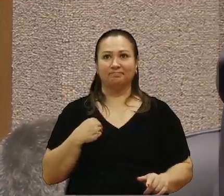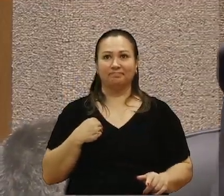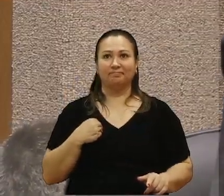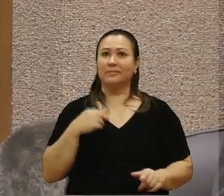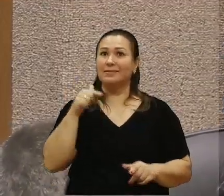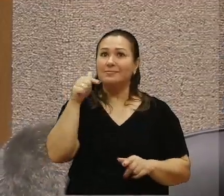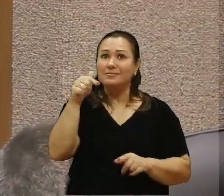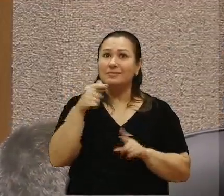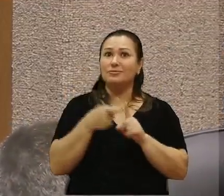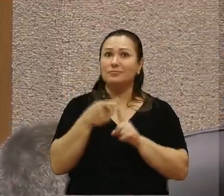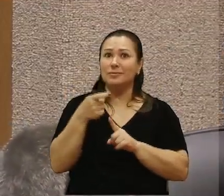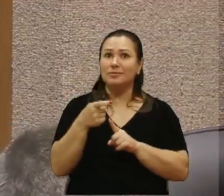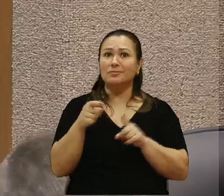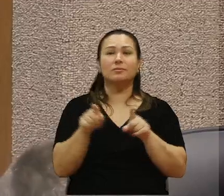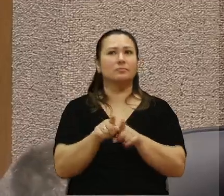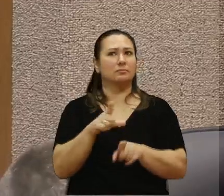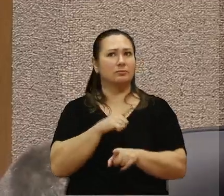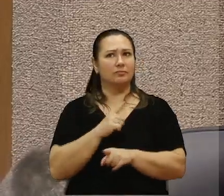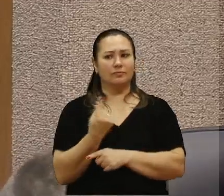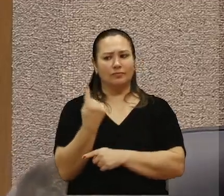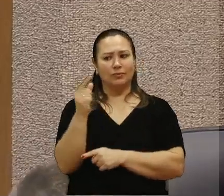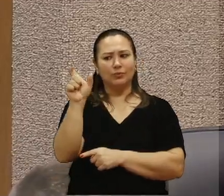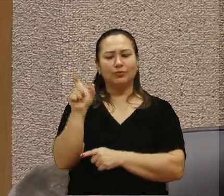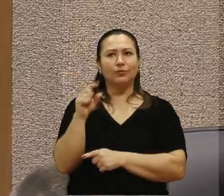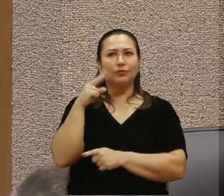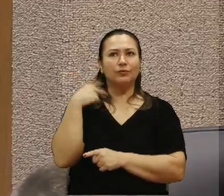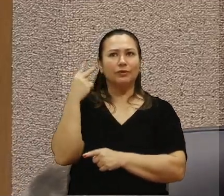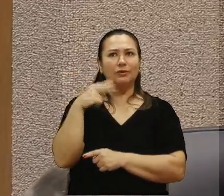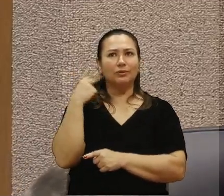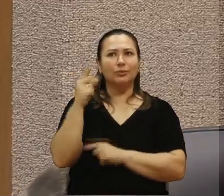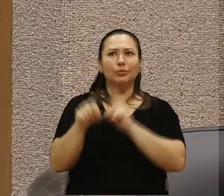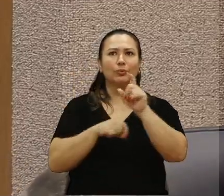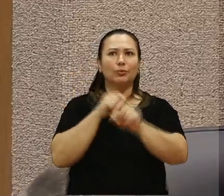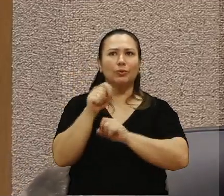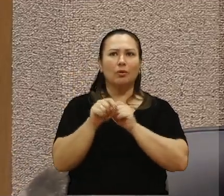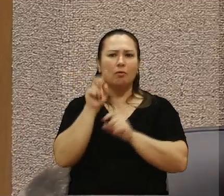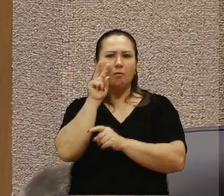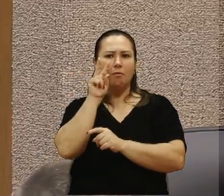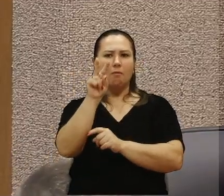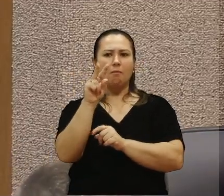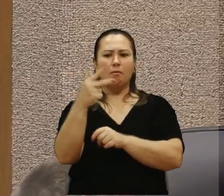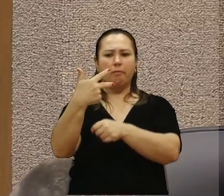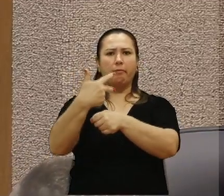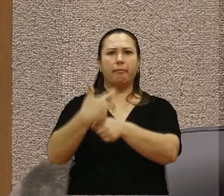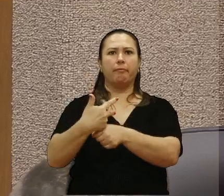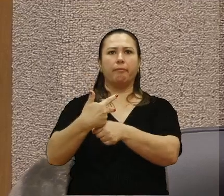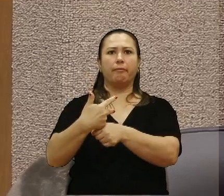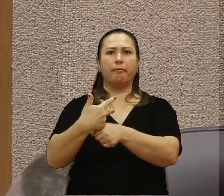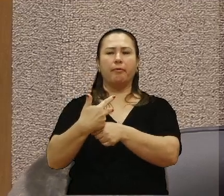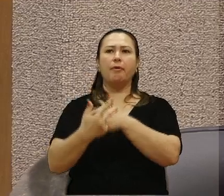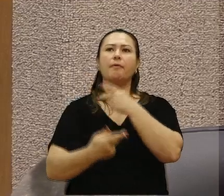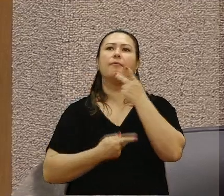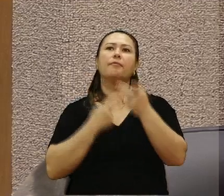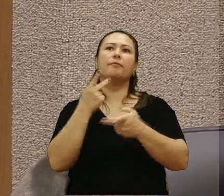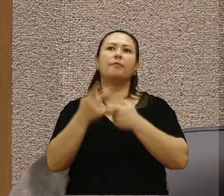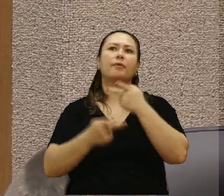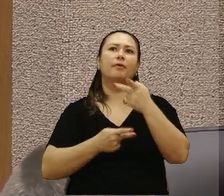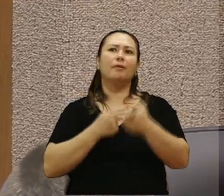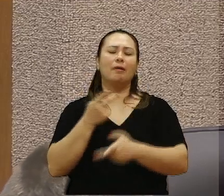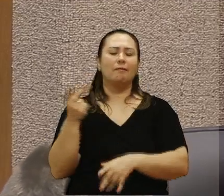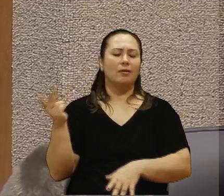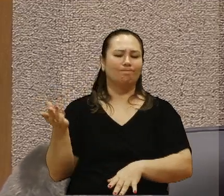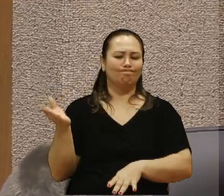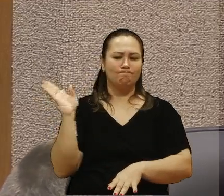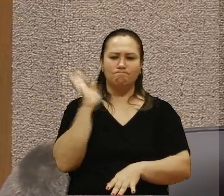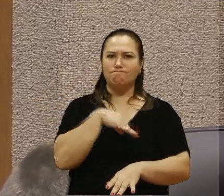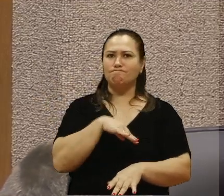7 meses. Também tivemos aqui um vereador que olhava para uma câmera e falava